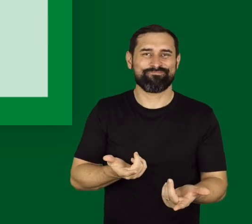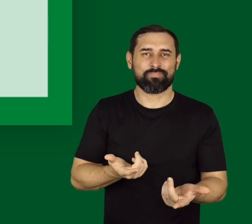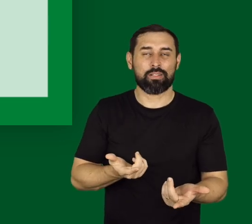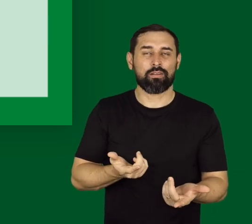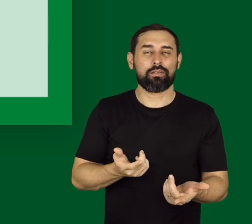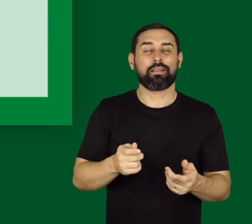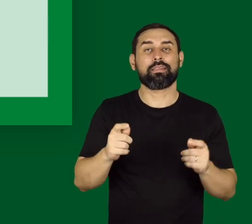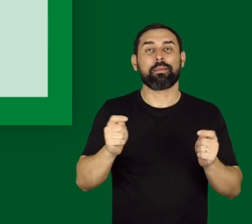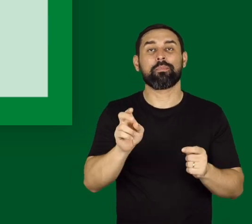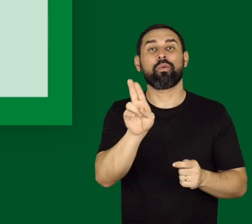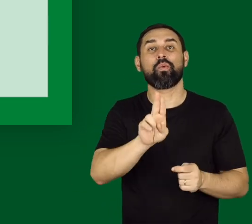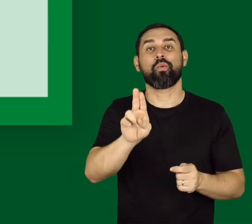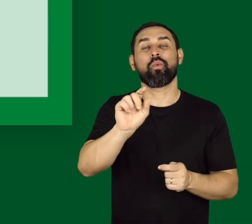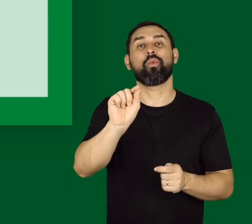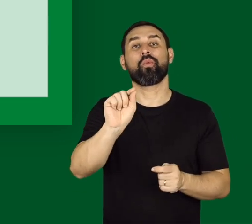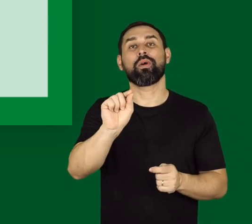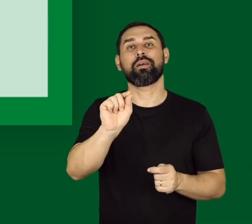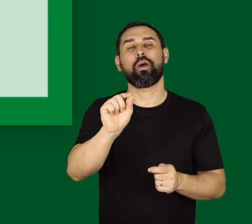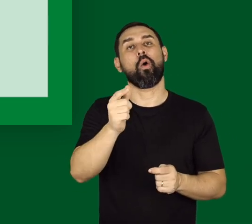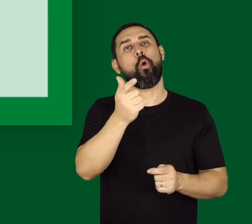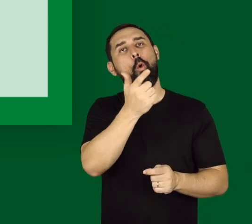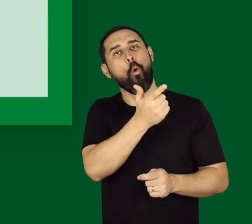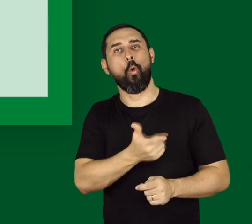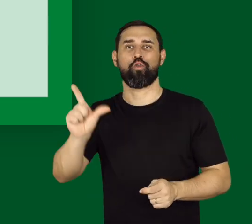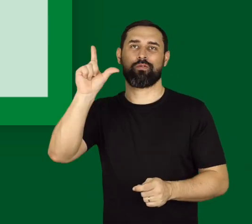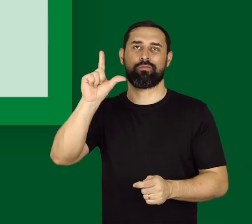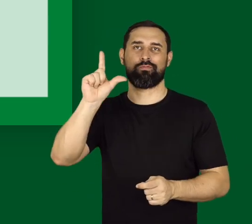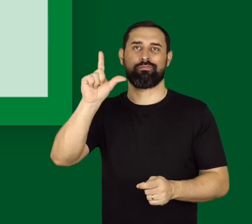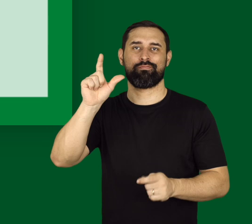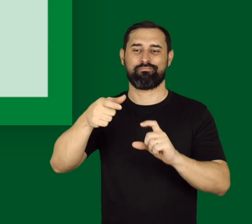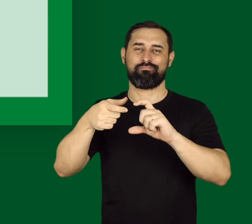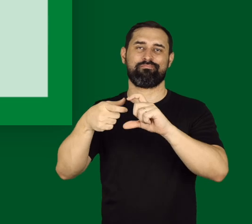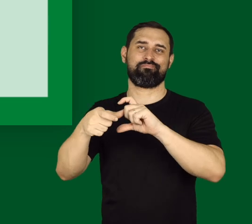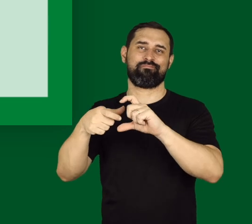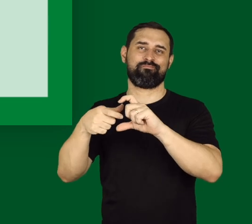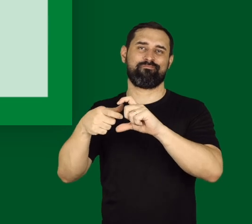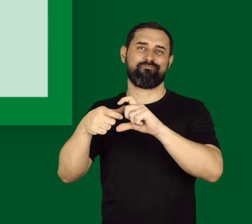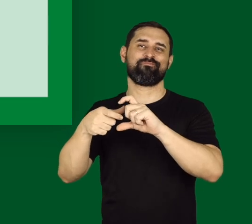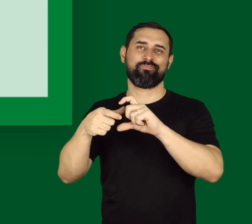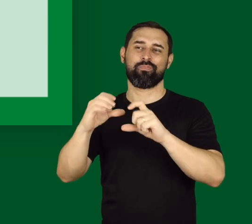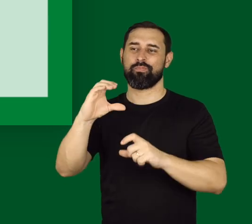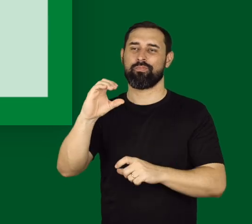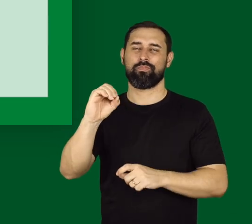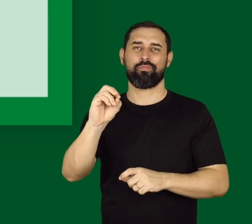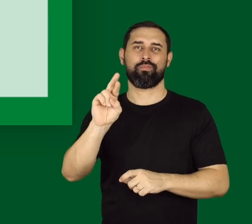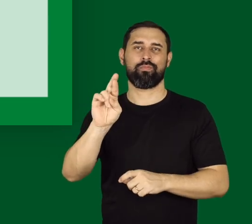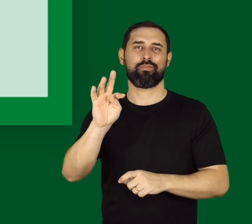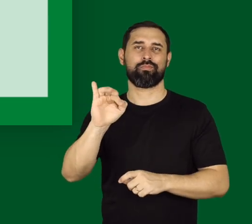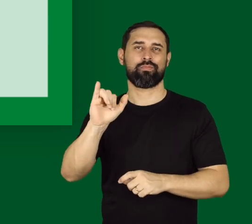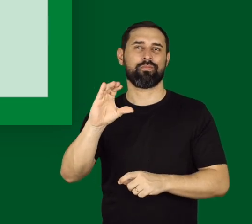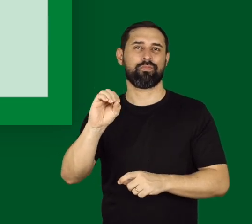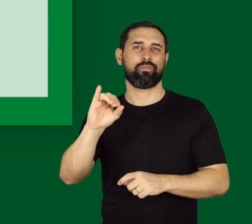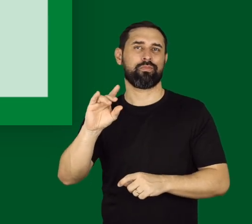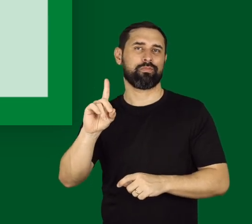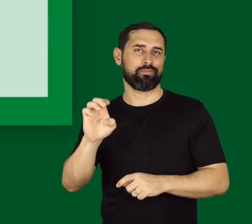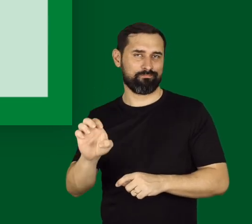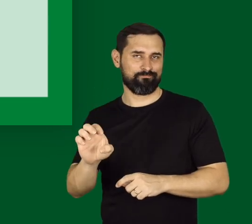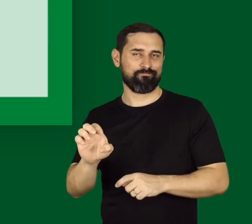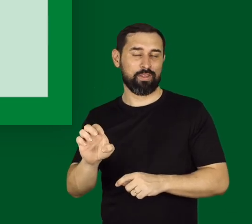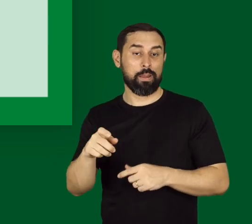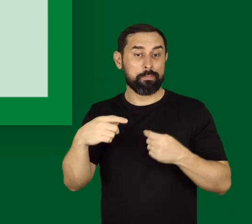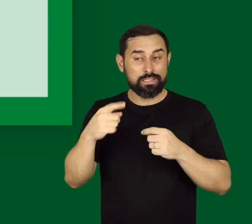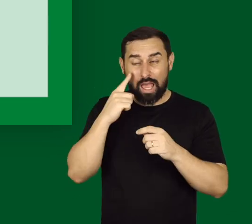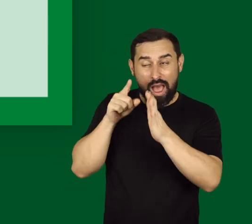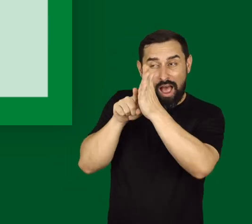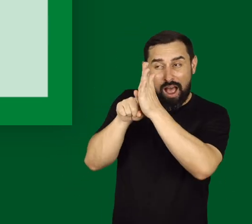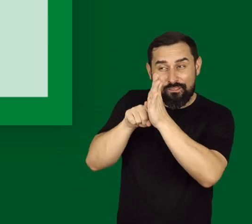hipoperfusão? Se sim, você tem que pensar que esse choque ele é resistente a catecolaminas. E aí, eles estão recomendando que você